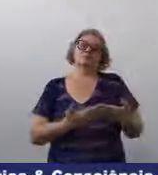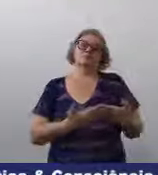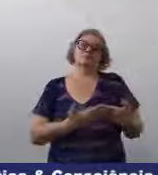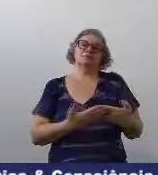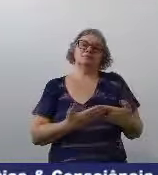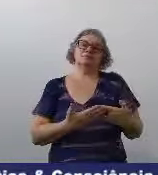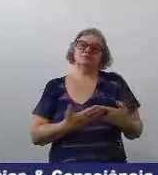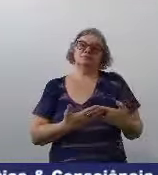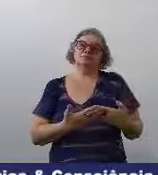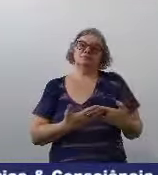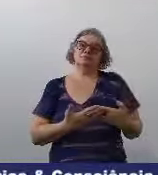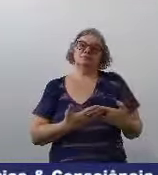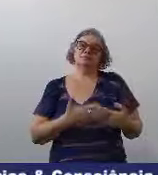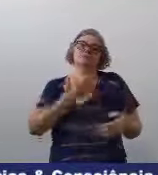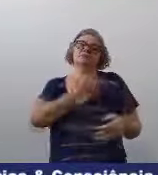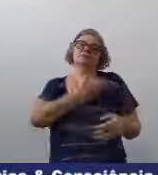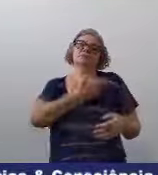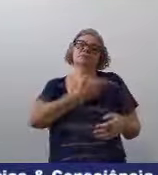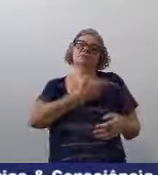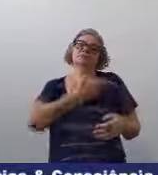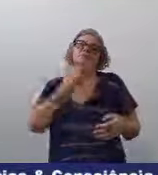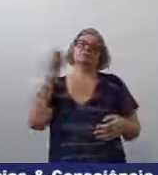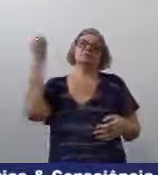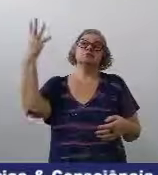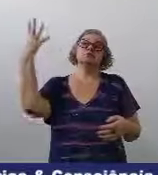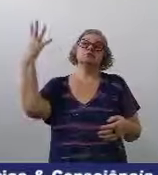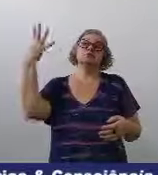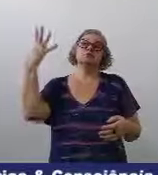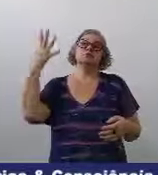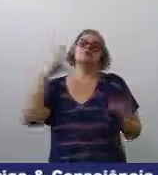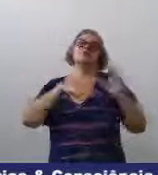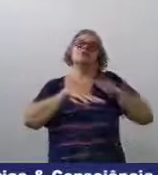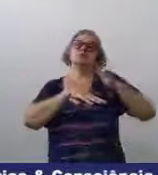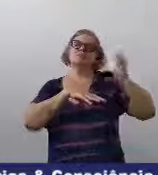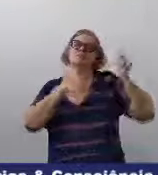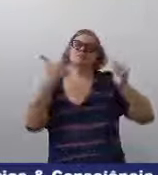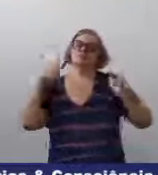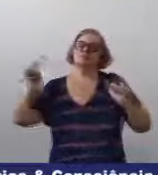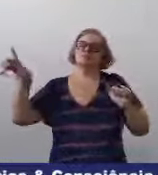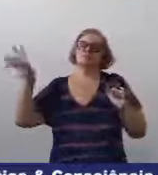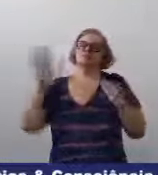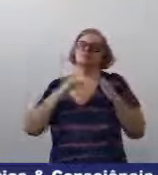Vamos agradecer aos nossos amigos espirituais mais uma vez,